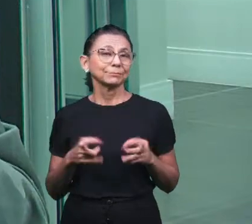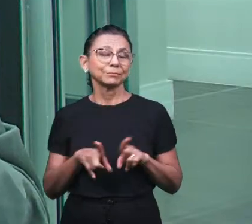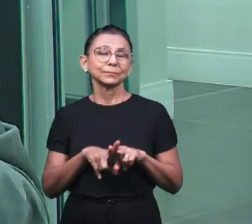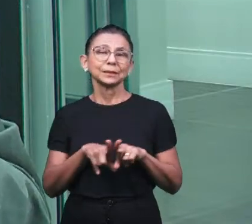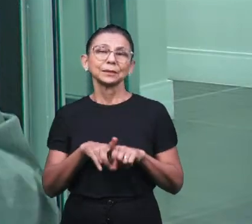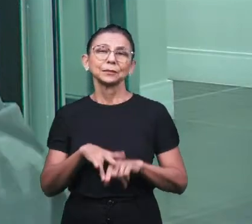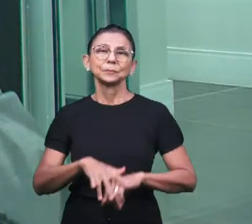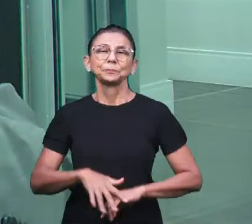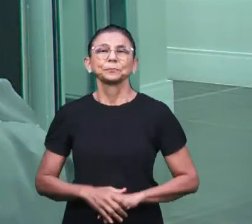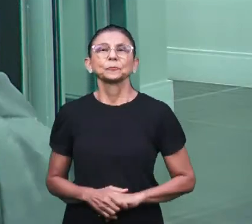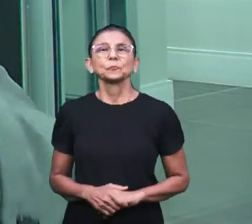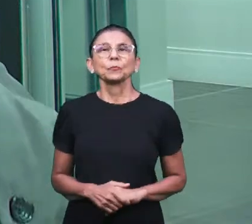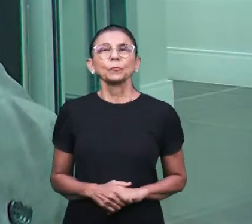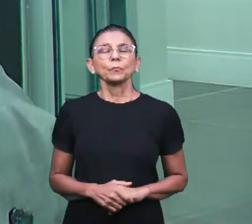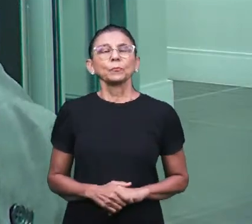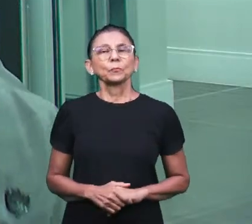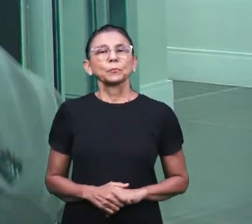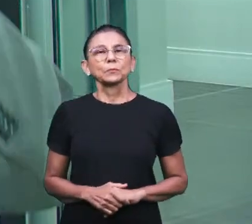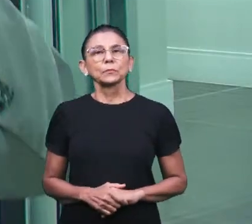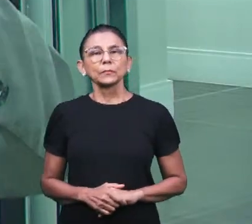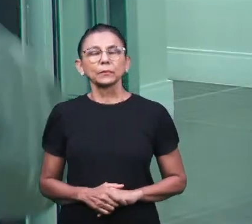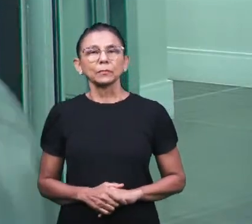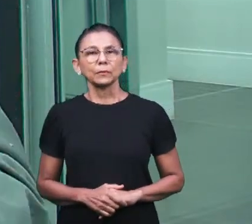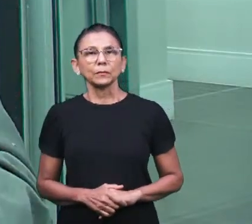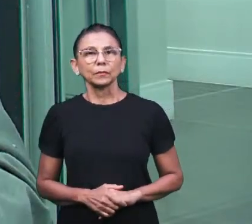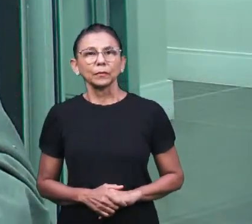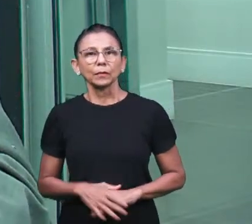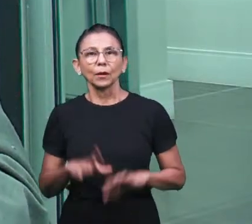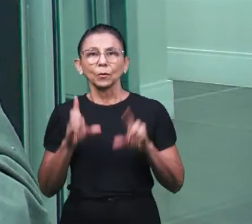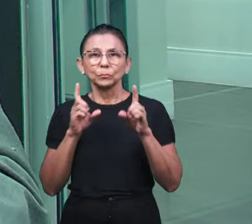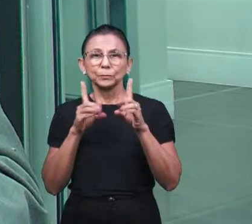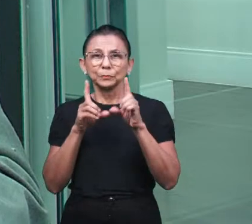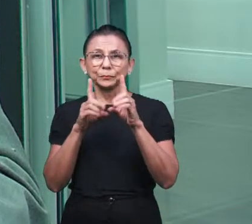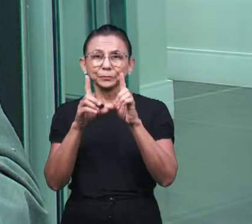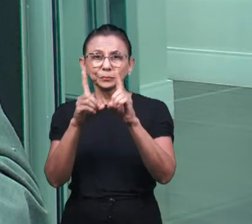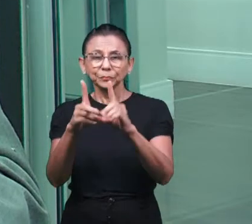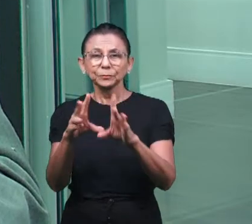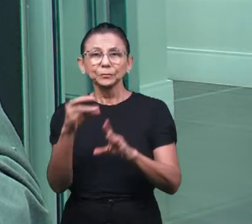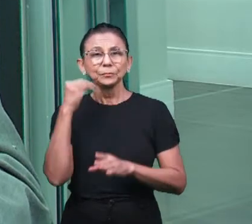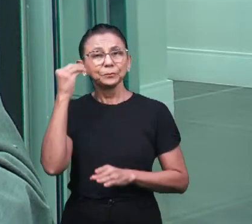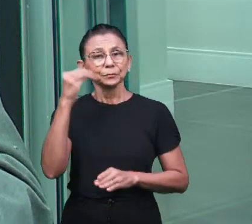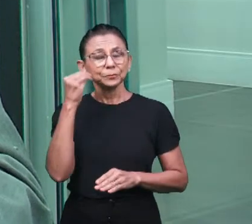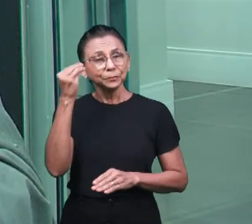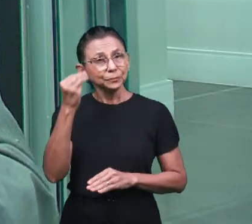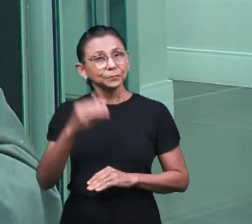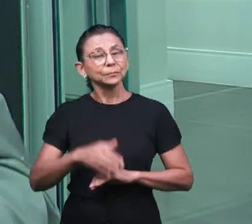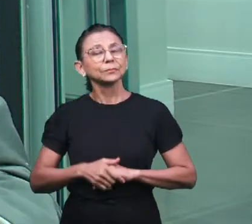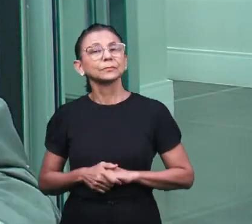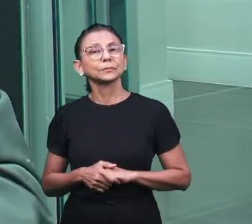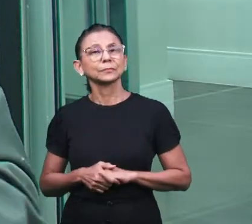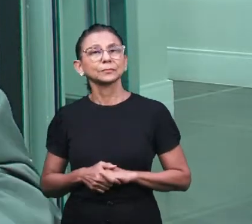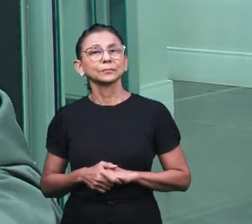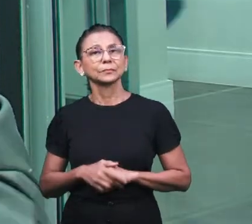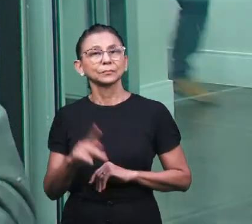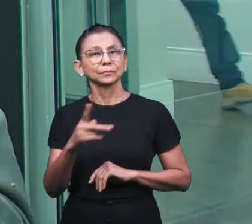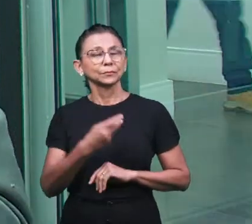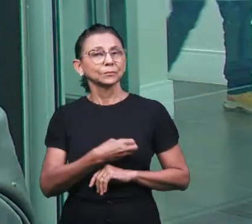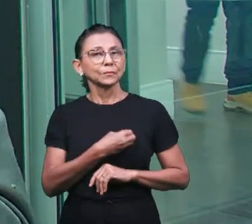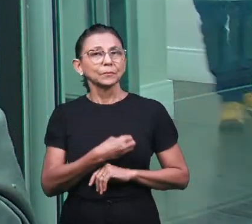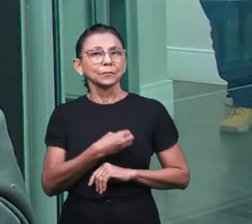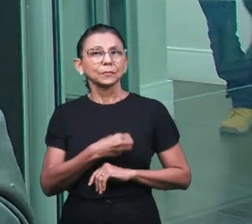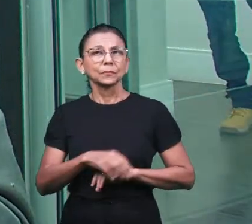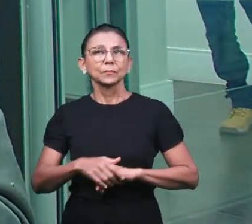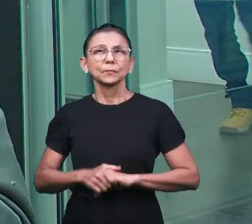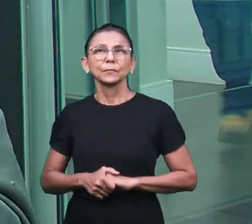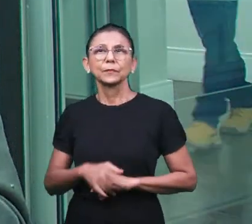pouco aqui fora. É a doutrina que se solidifica na vida da pessoa. E aí ela está protegida, está guardada